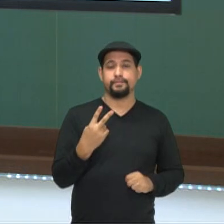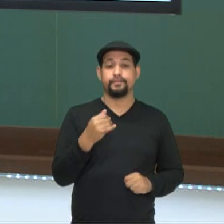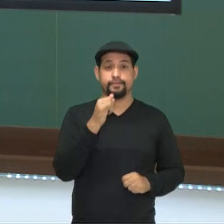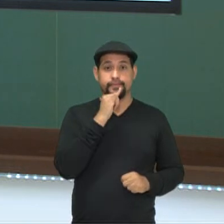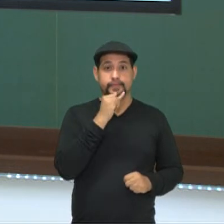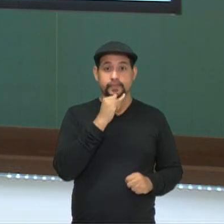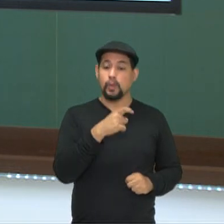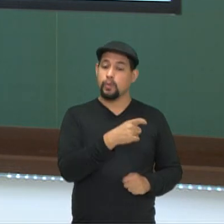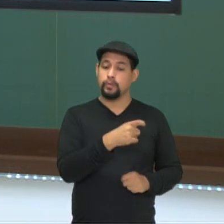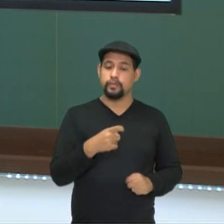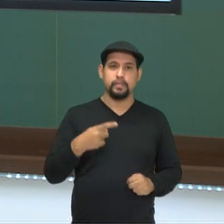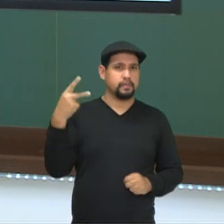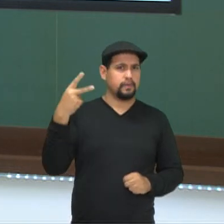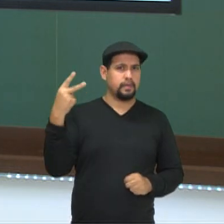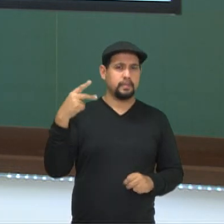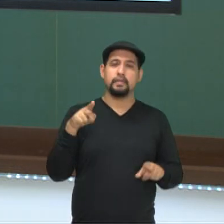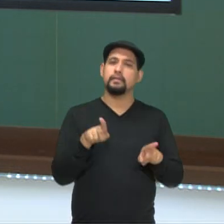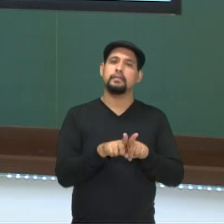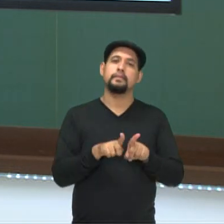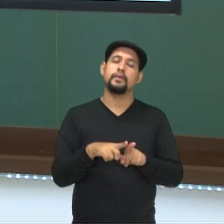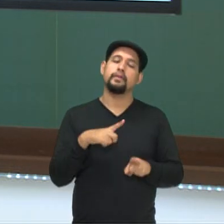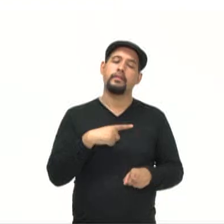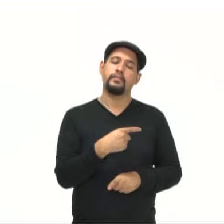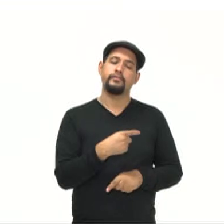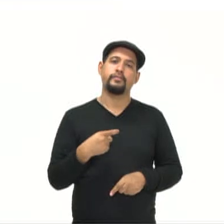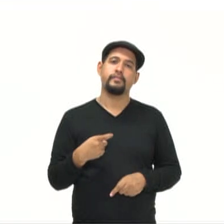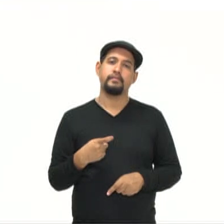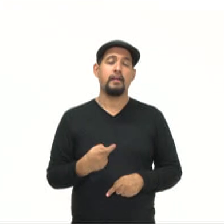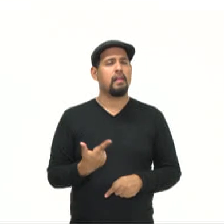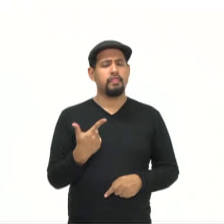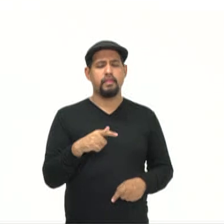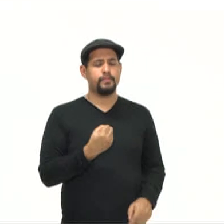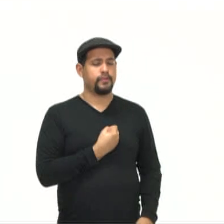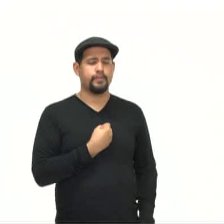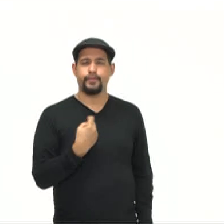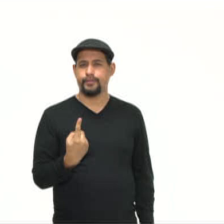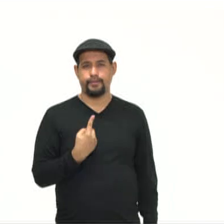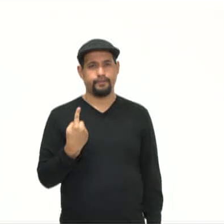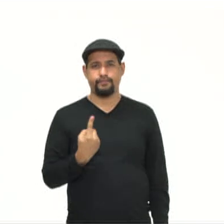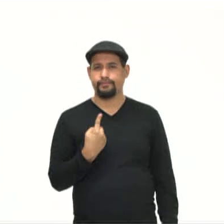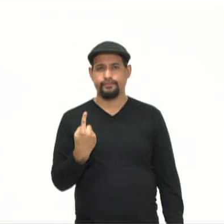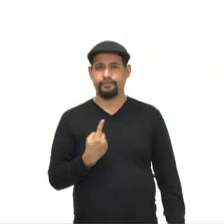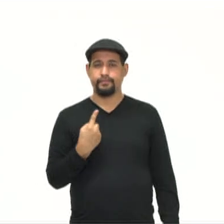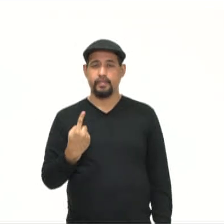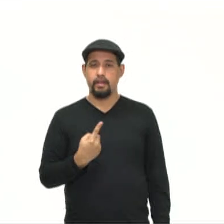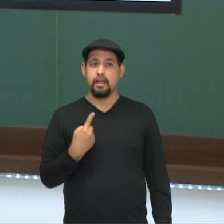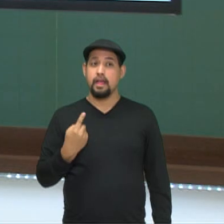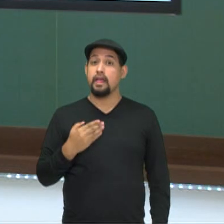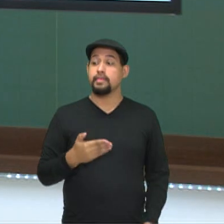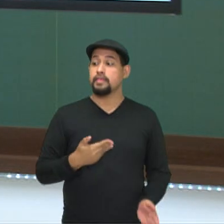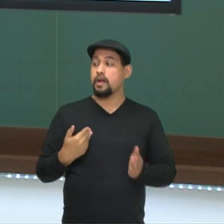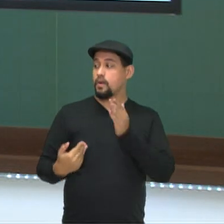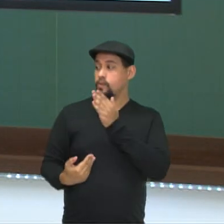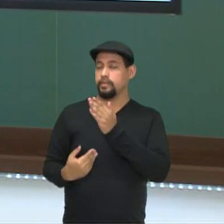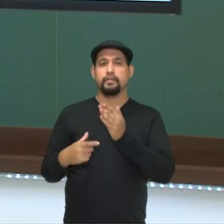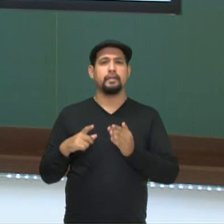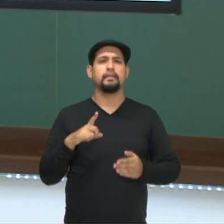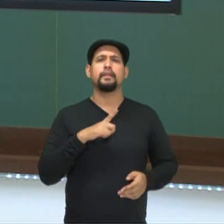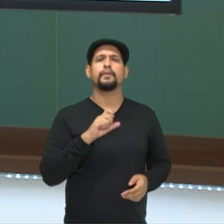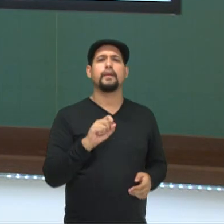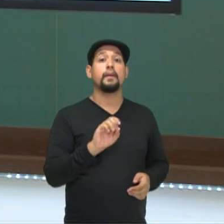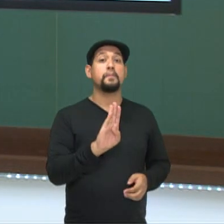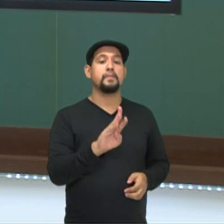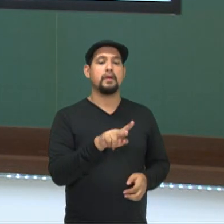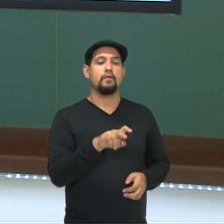o termo com x ao quadrado e o termo com x não tem o número sozinho nessa aqui dessa do